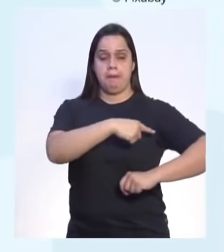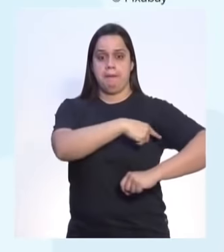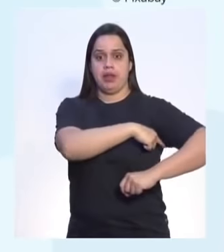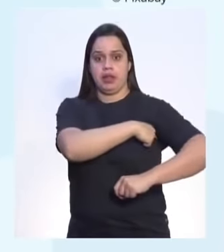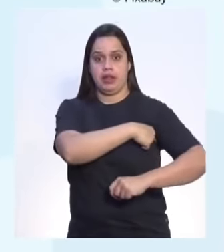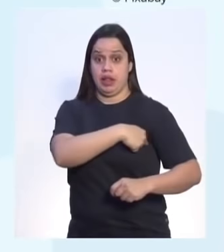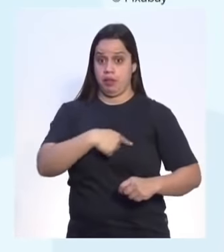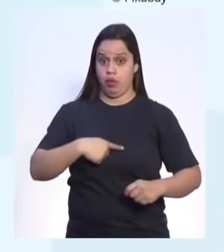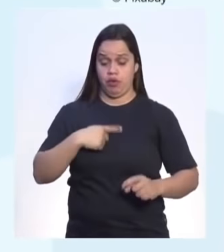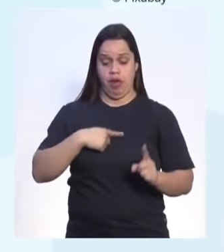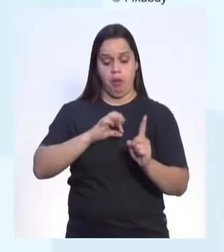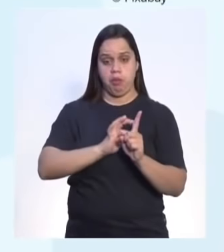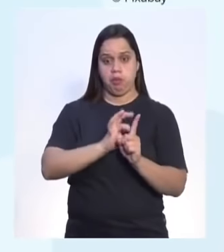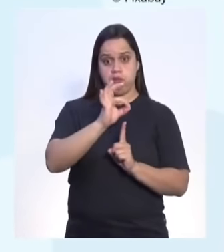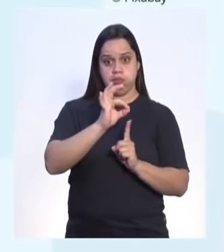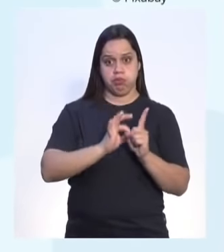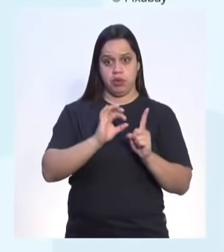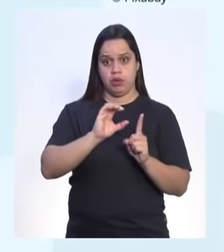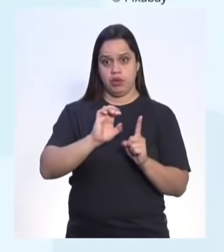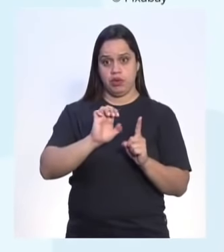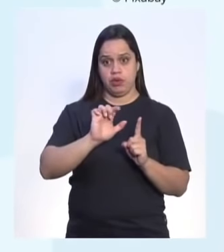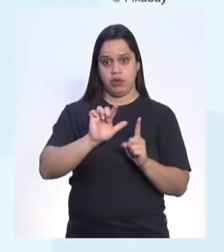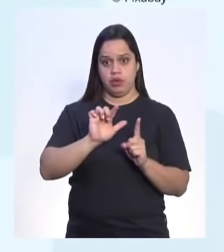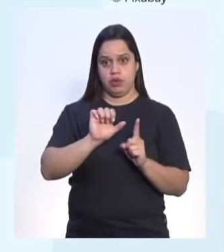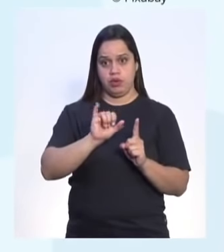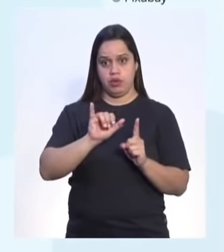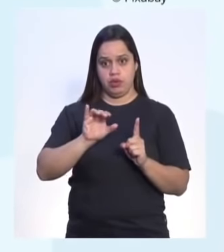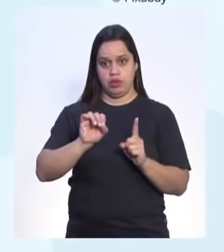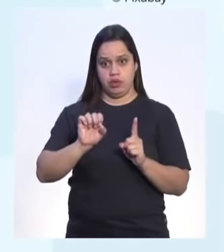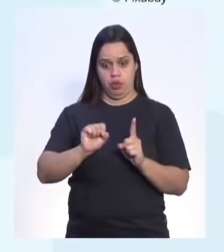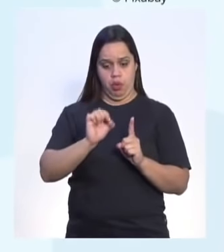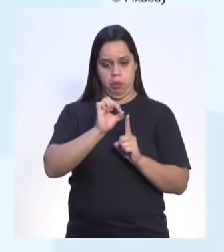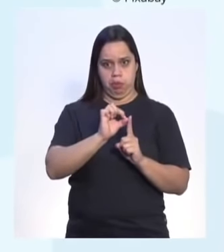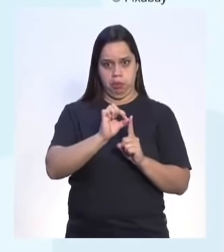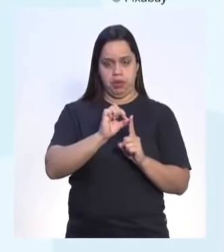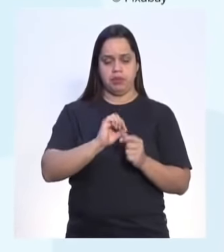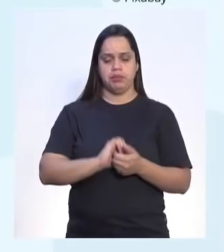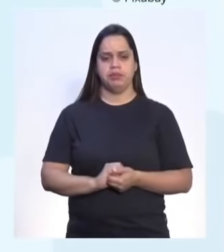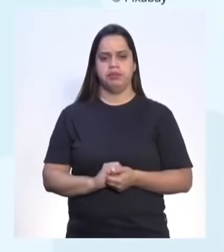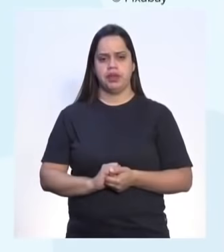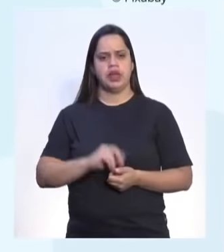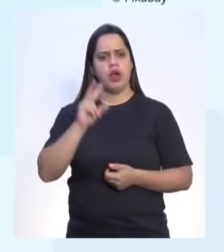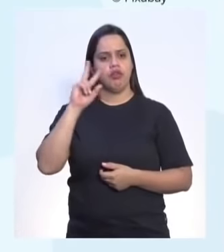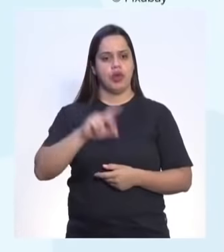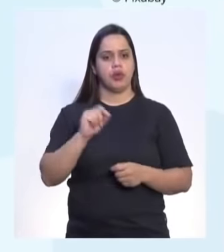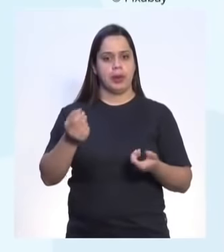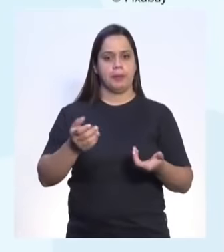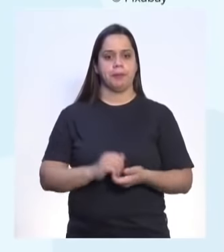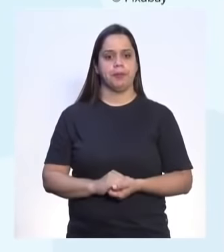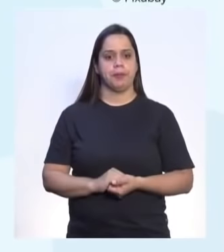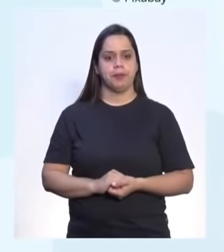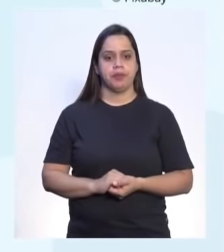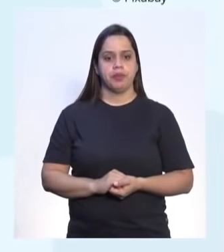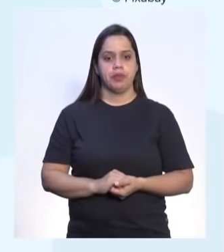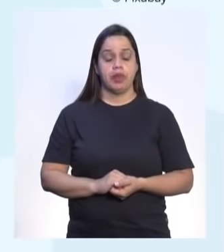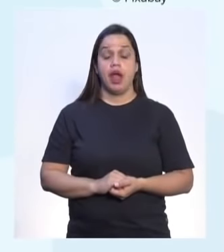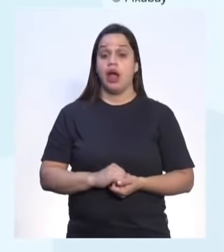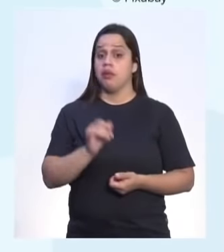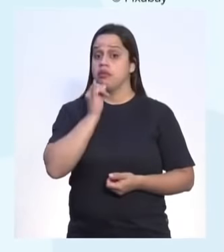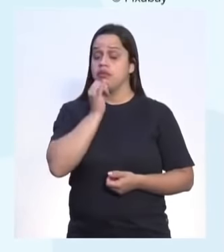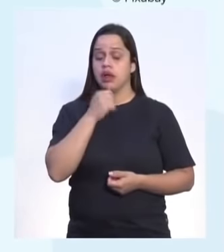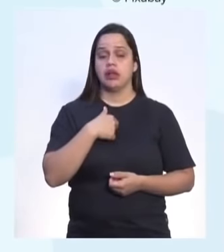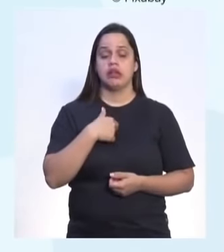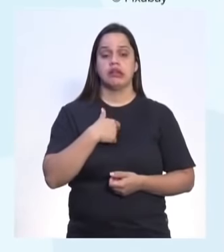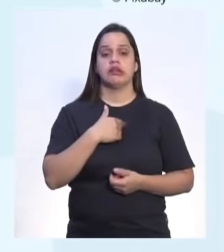temperatura em graus Celsius. Não é isso? Então é essa a ideia. Então, olha a situação que a gente criou aí. Para irmos de São